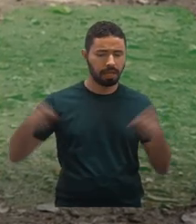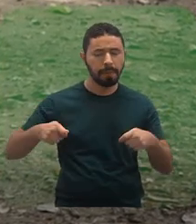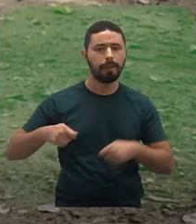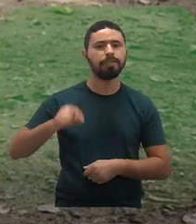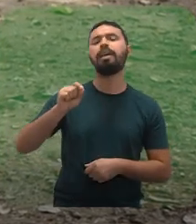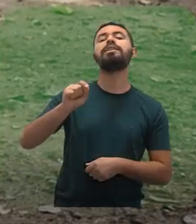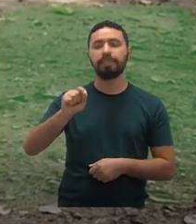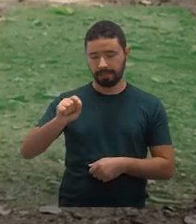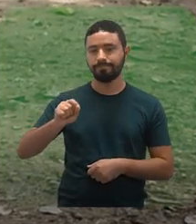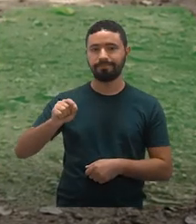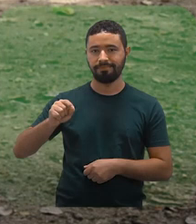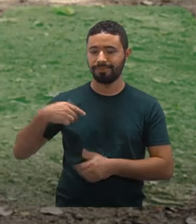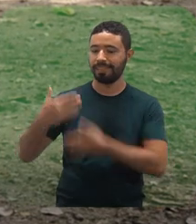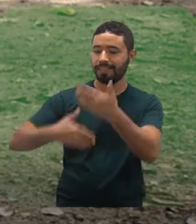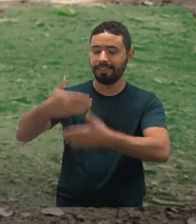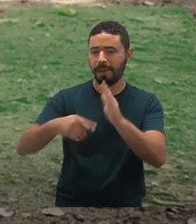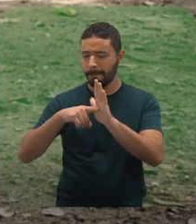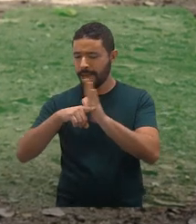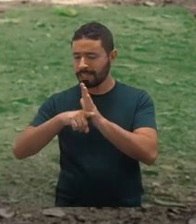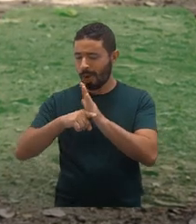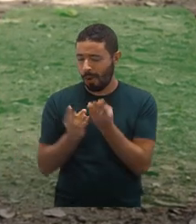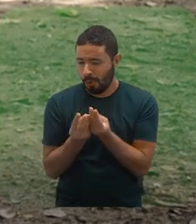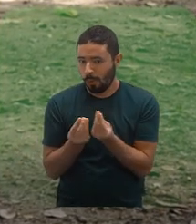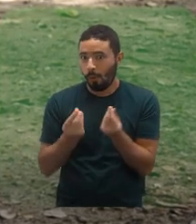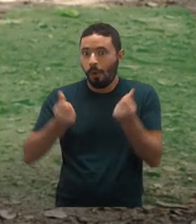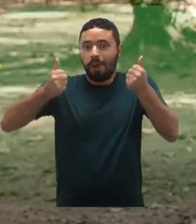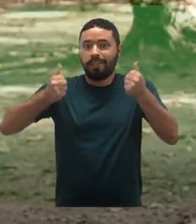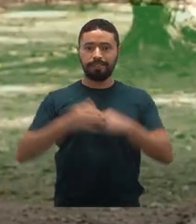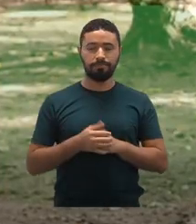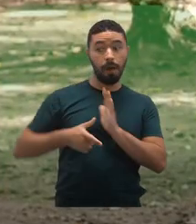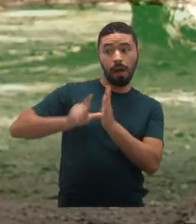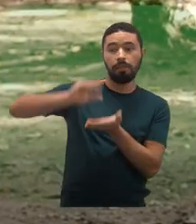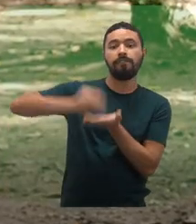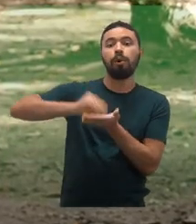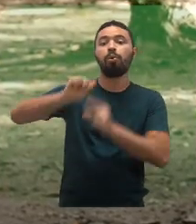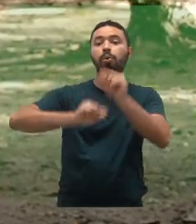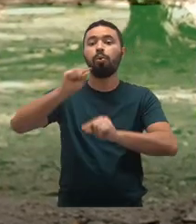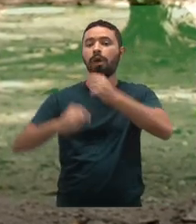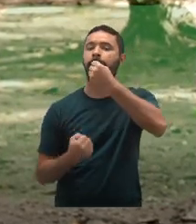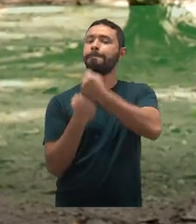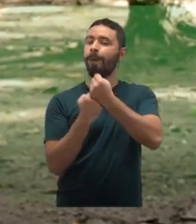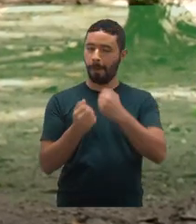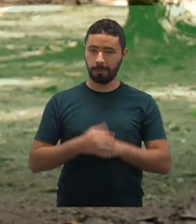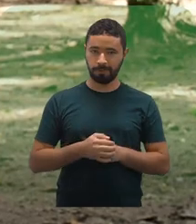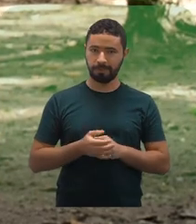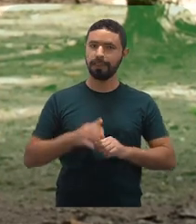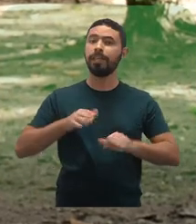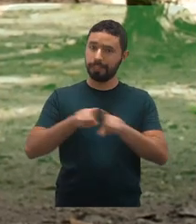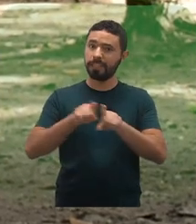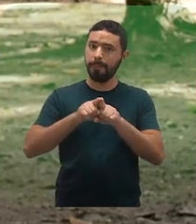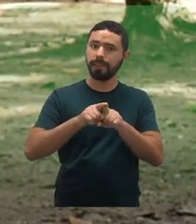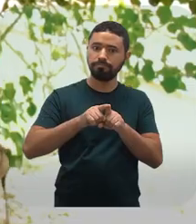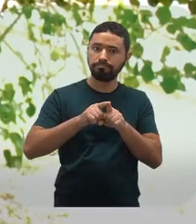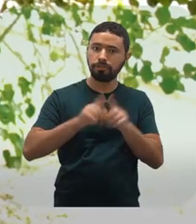capacidade de desenvolver pesquisa de qualidade. O que outrora nos faltou foi apoio.